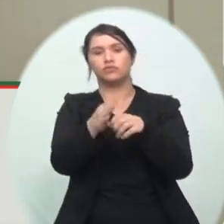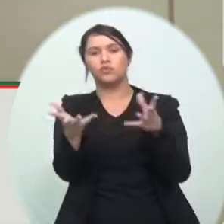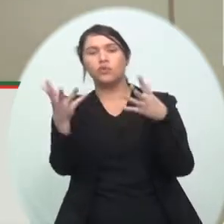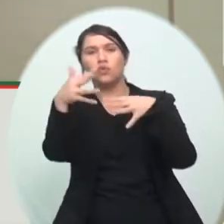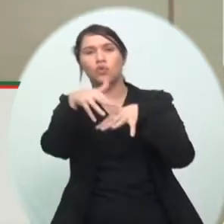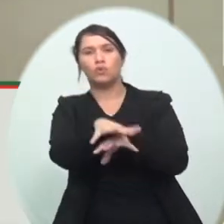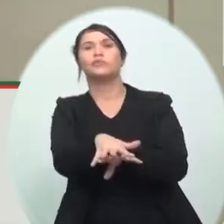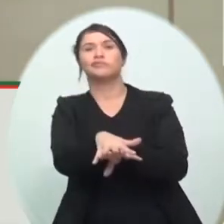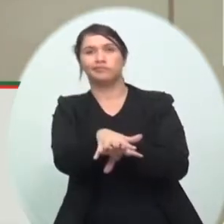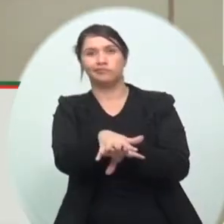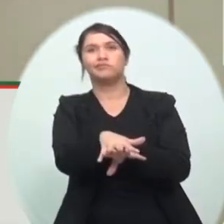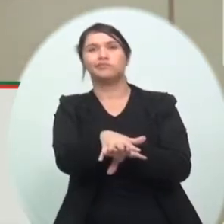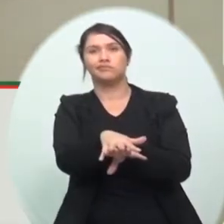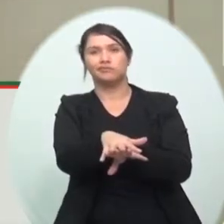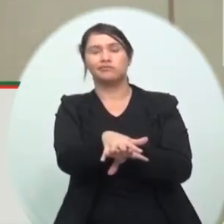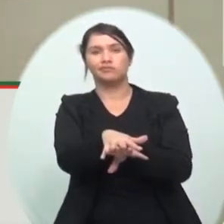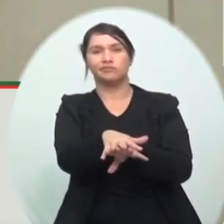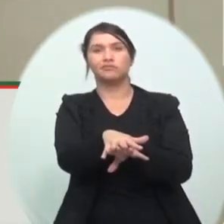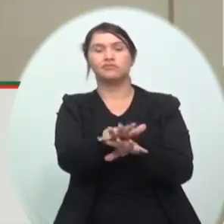e imbuídas de fazer com que